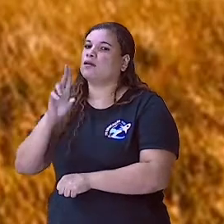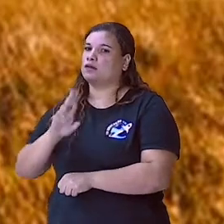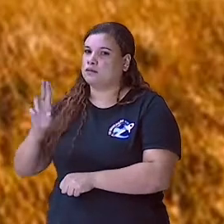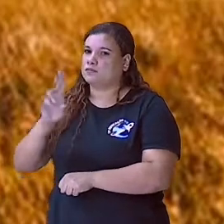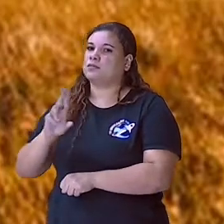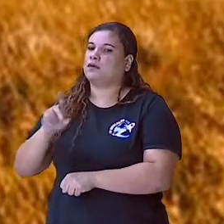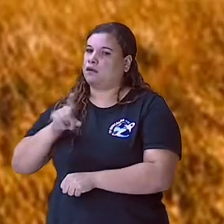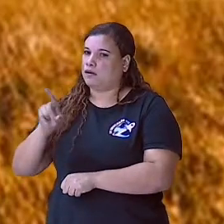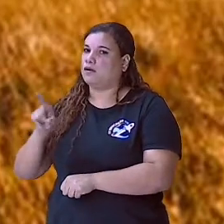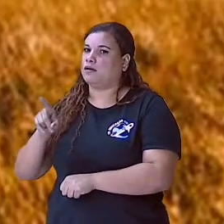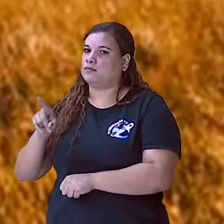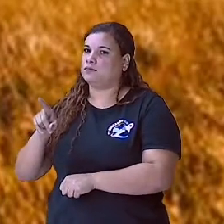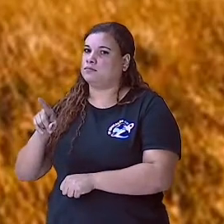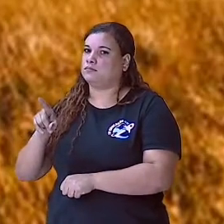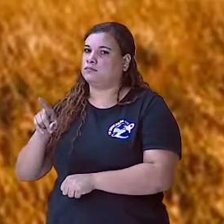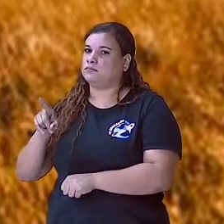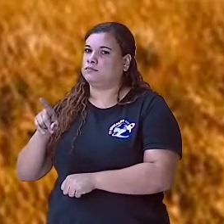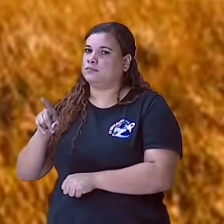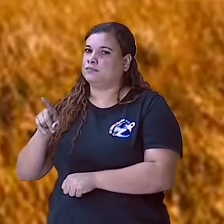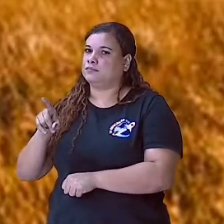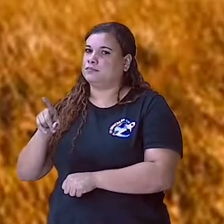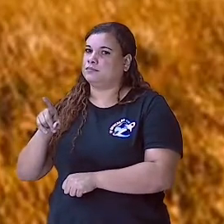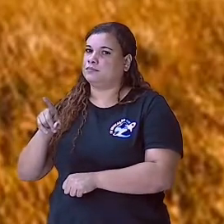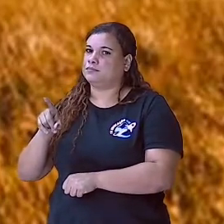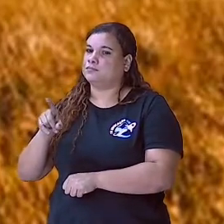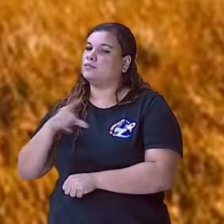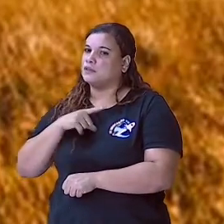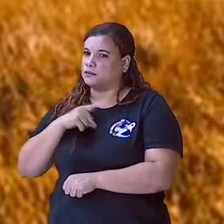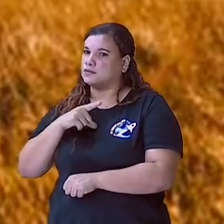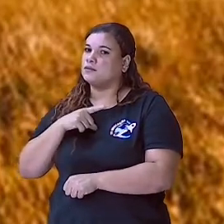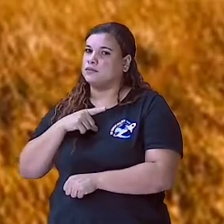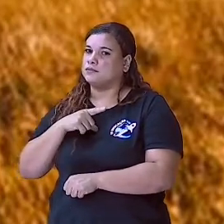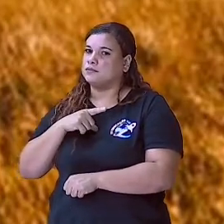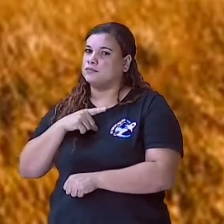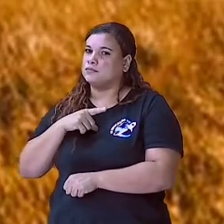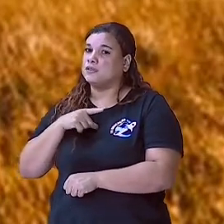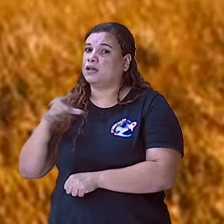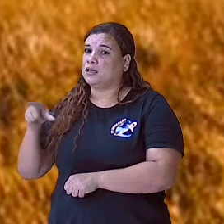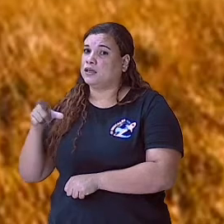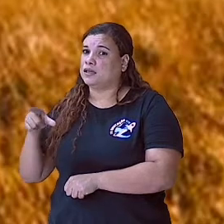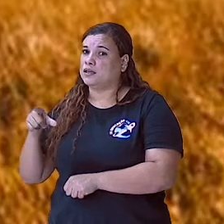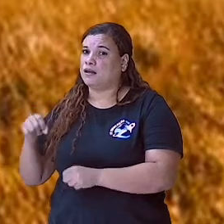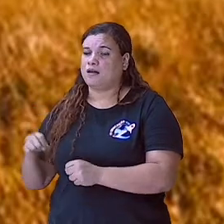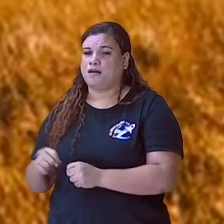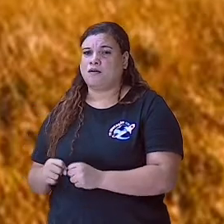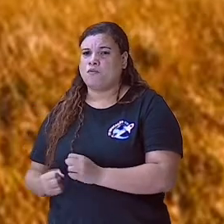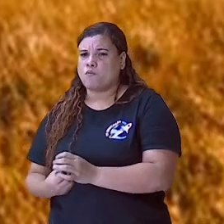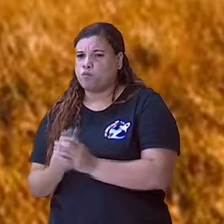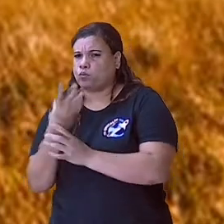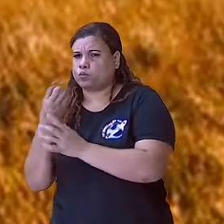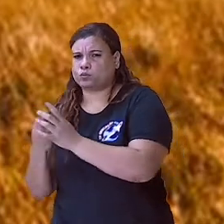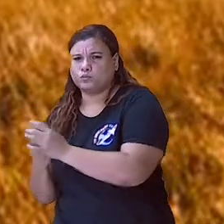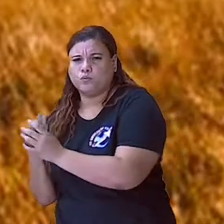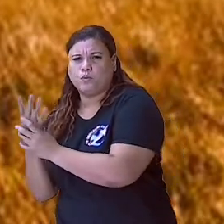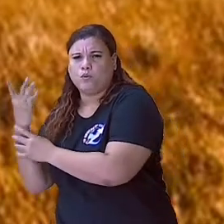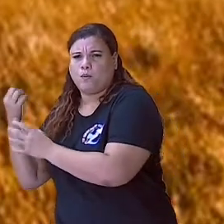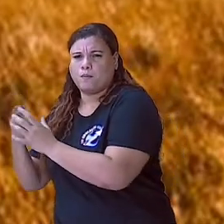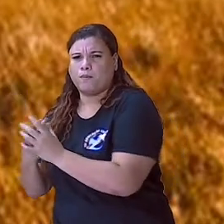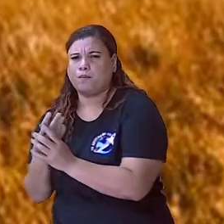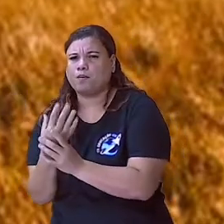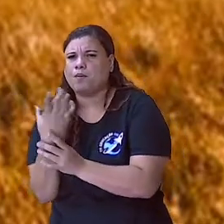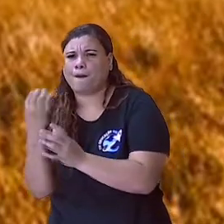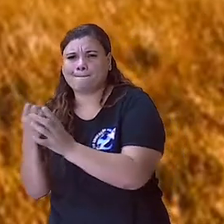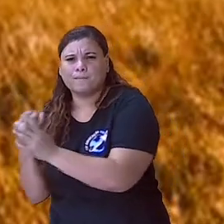E com um alto nível de produtividade. Eles vencem essa barreira